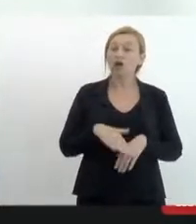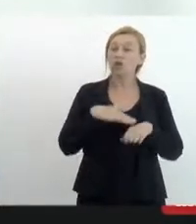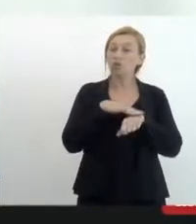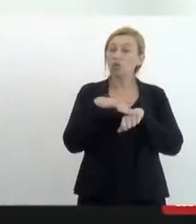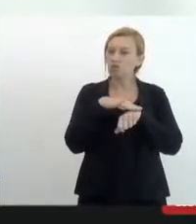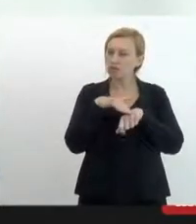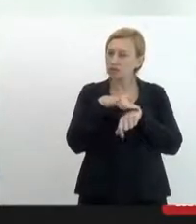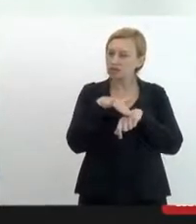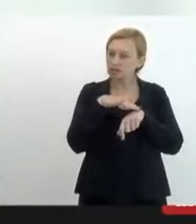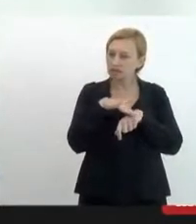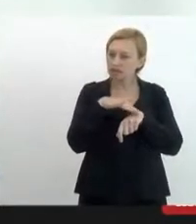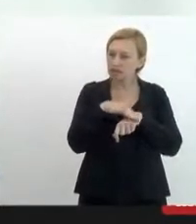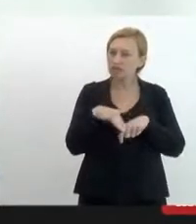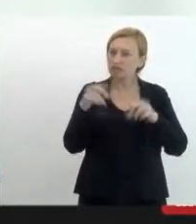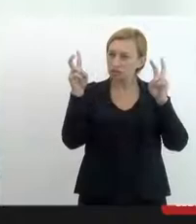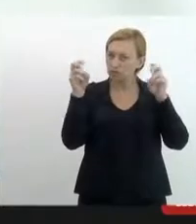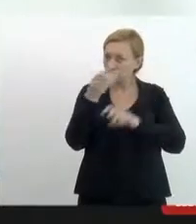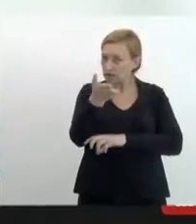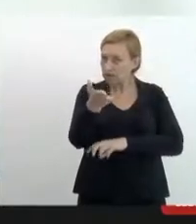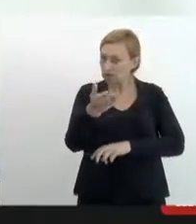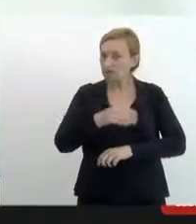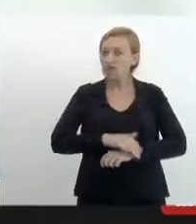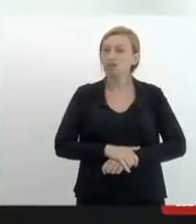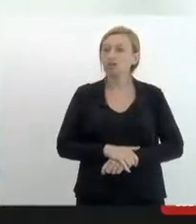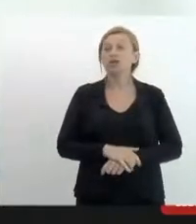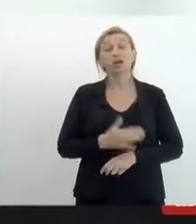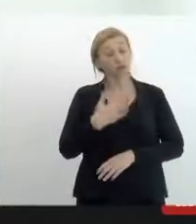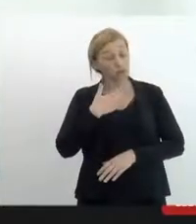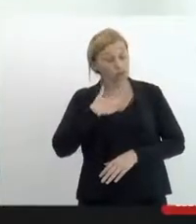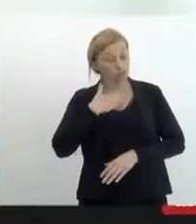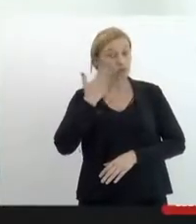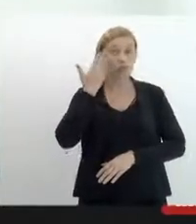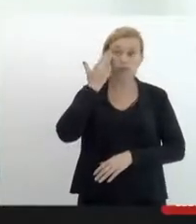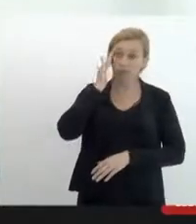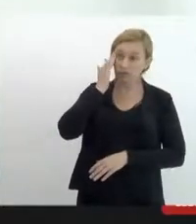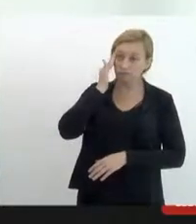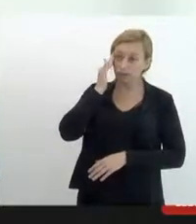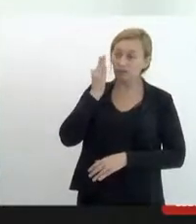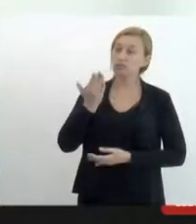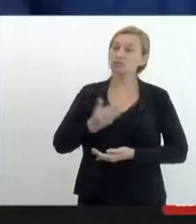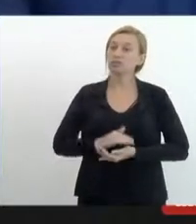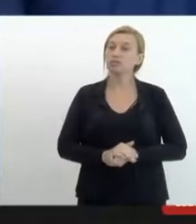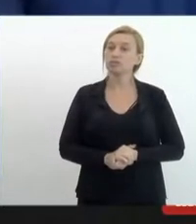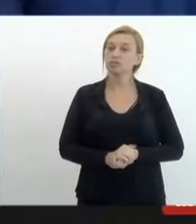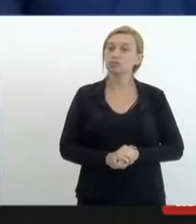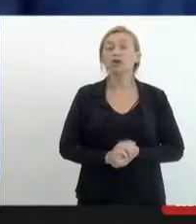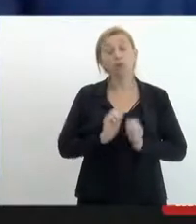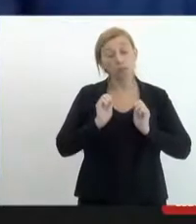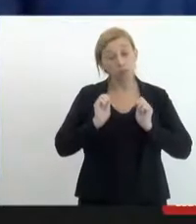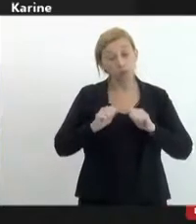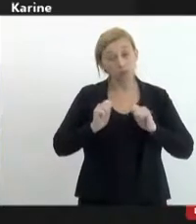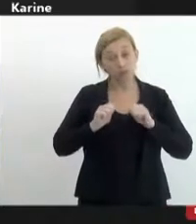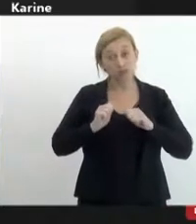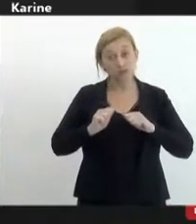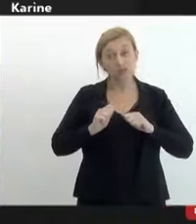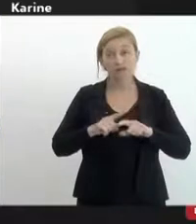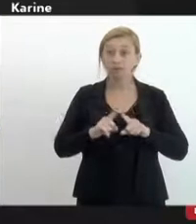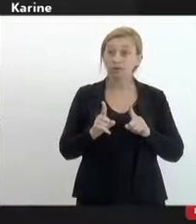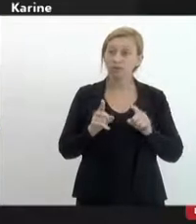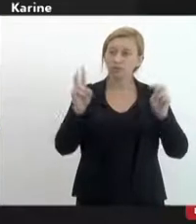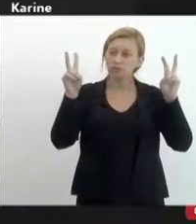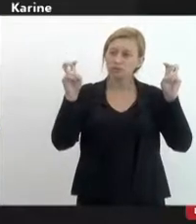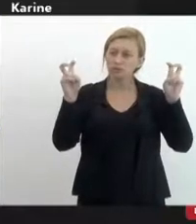conversarem sobre essa hipótese, que, no meu entendimento, possível com essa